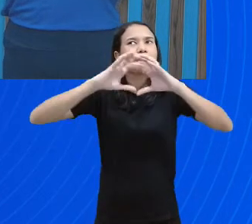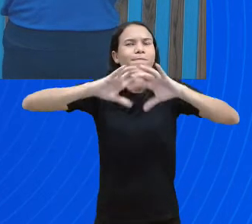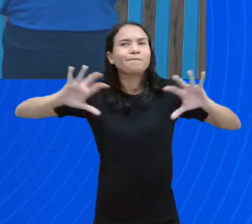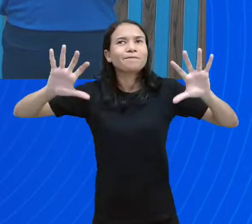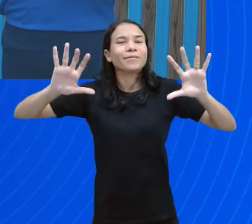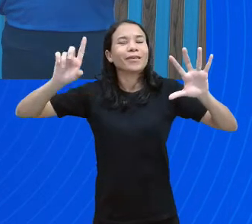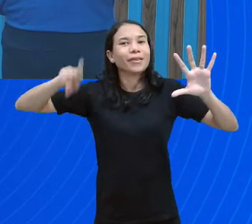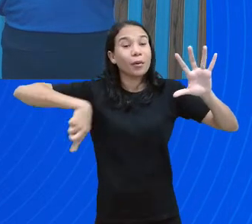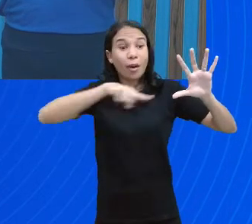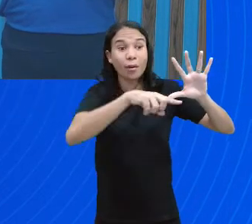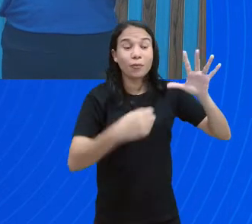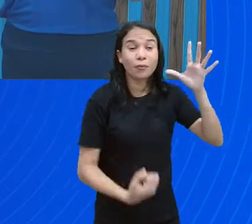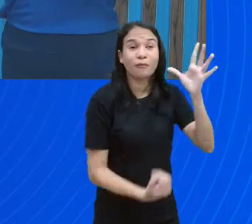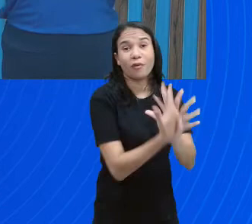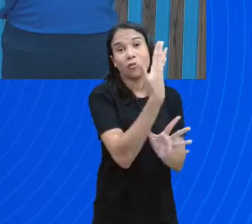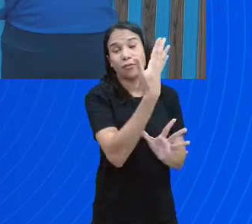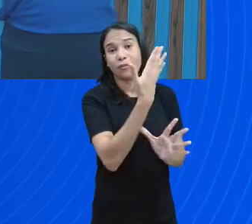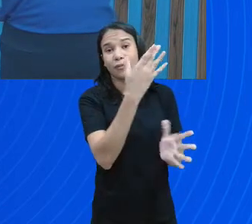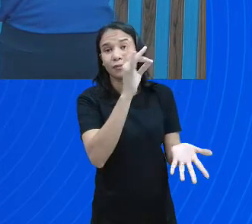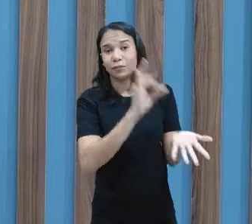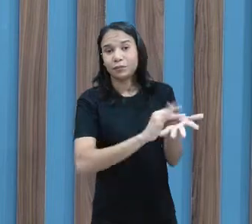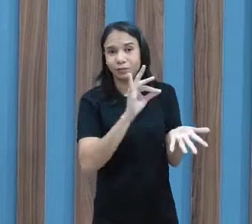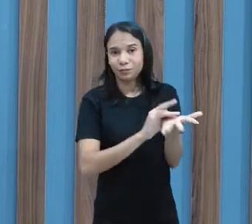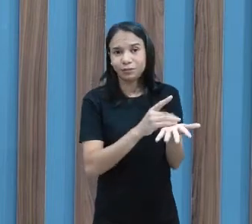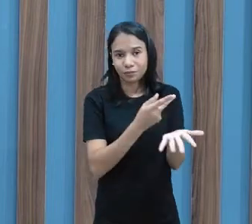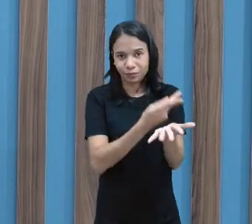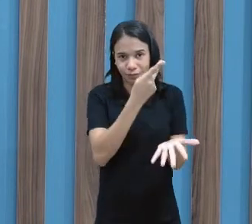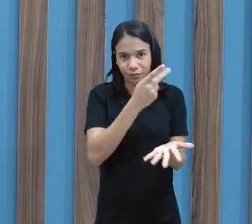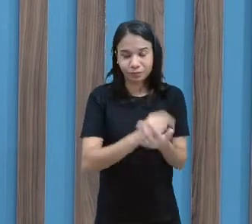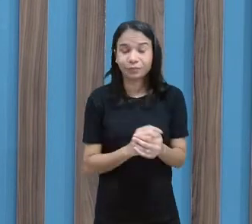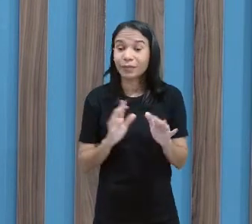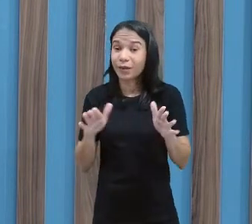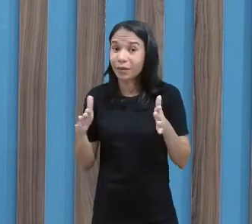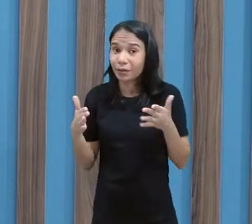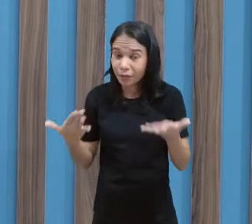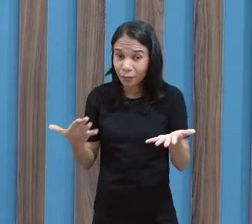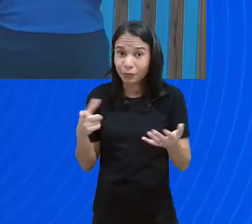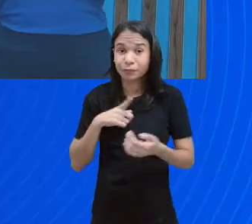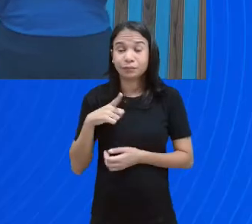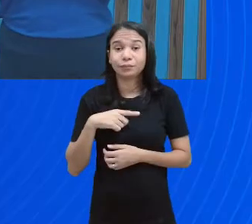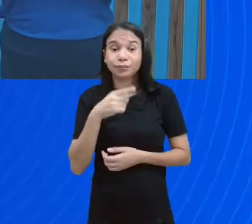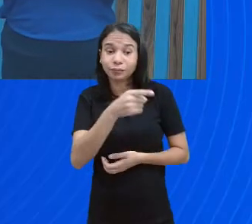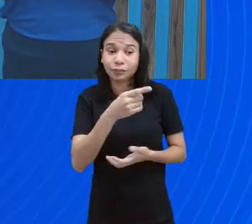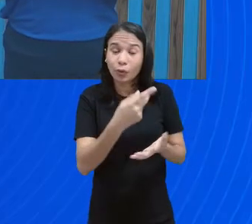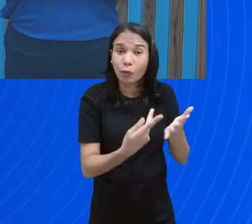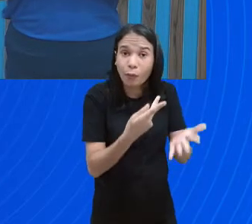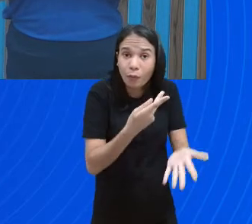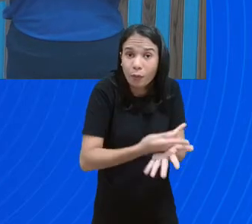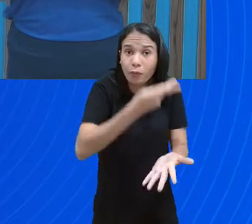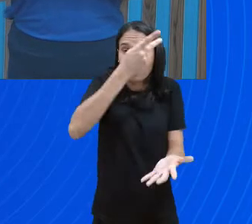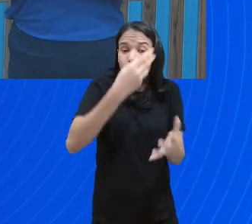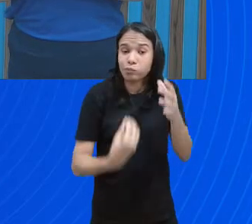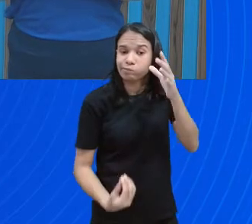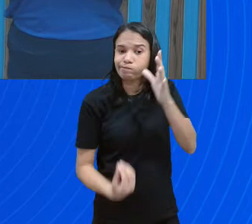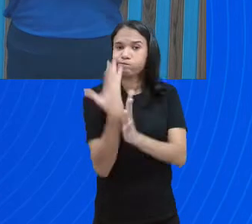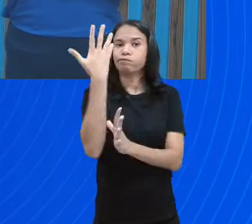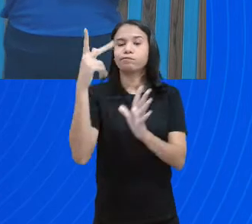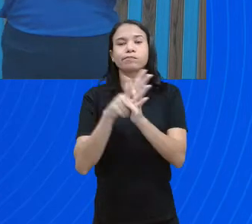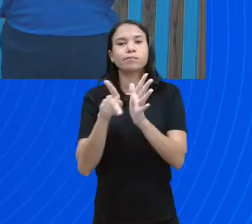diz que é um fenômeno, que é algo que aconteceu. Então, o fenômeno da arte